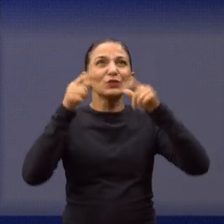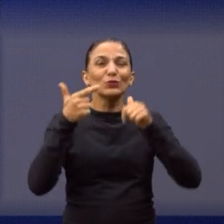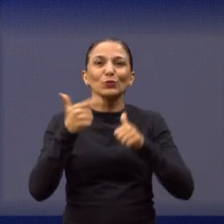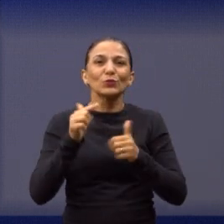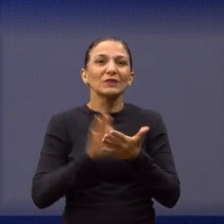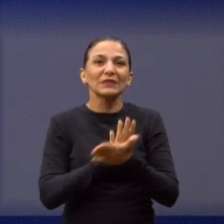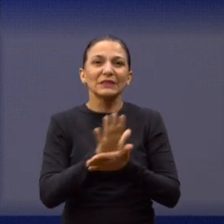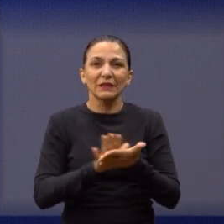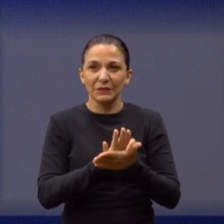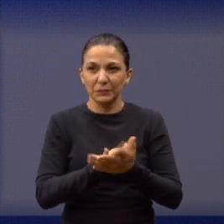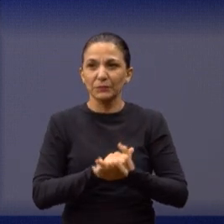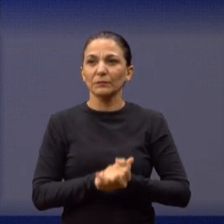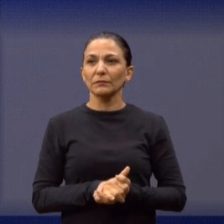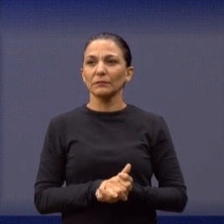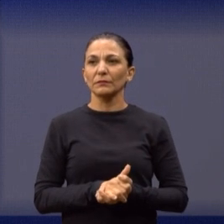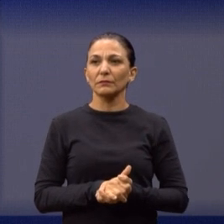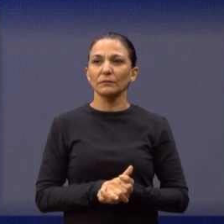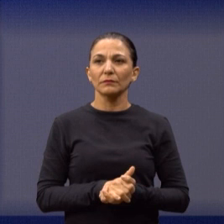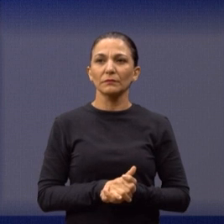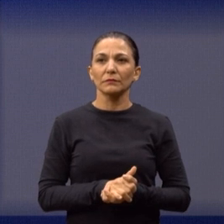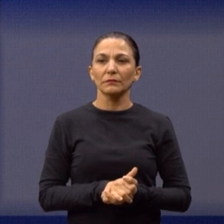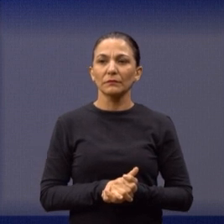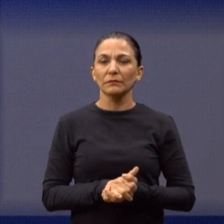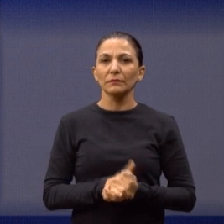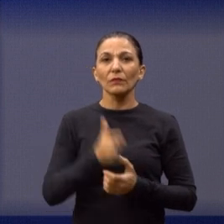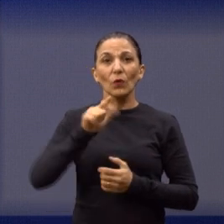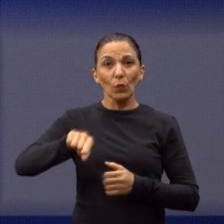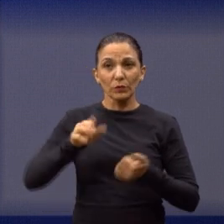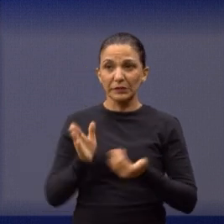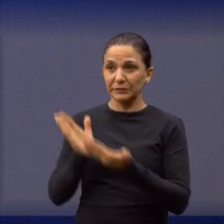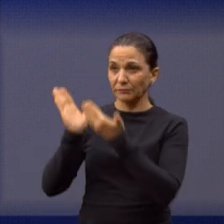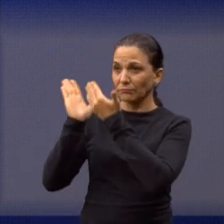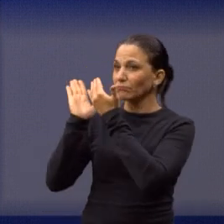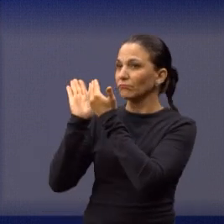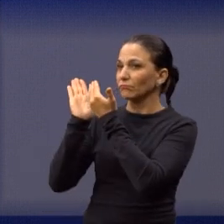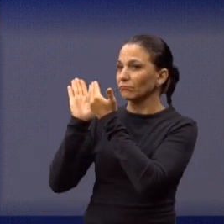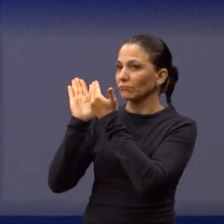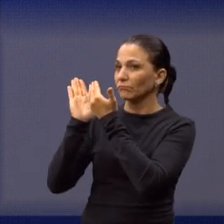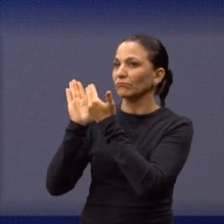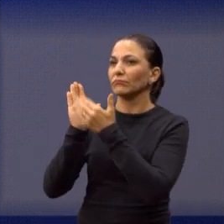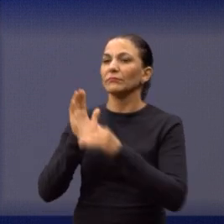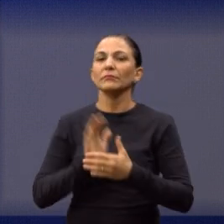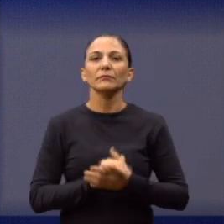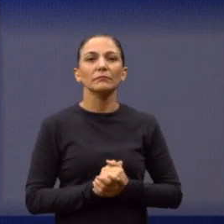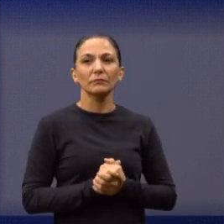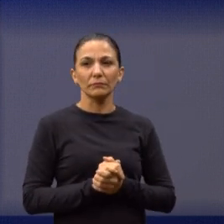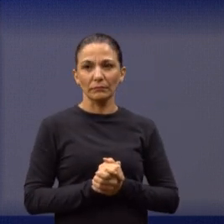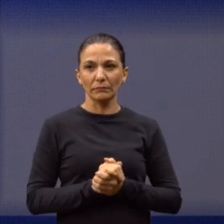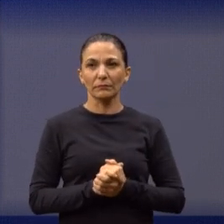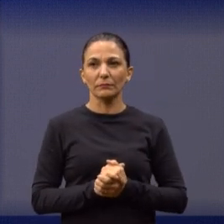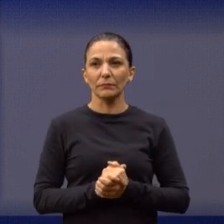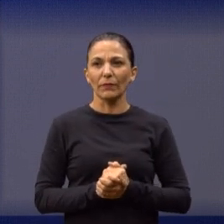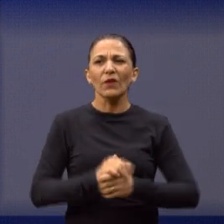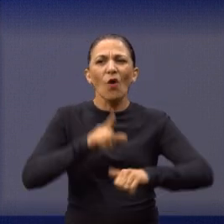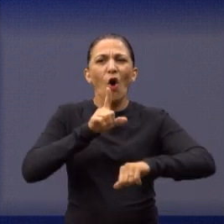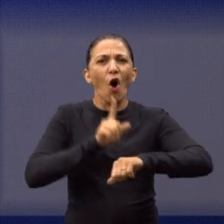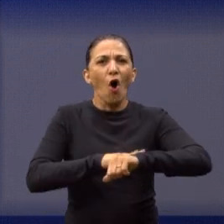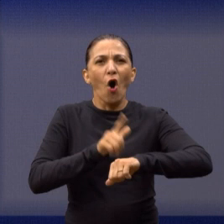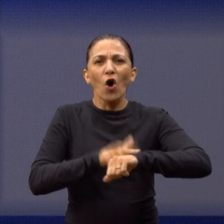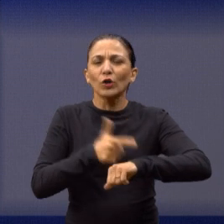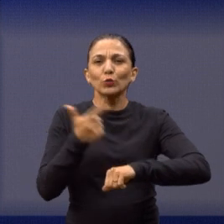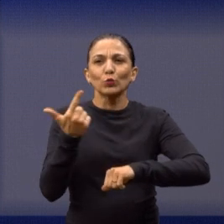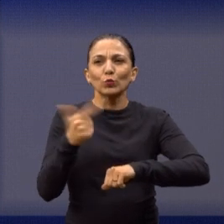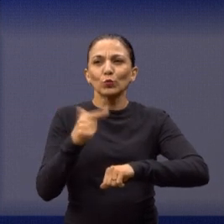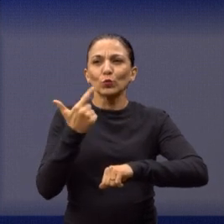2 que não passaram. Pode passar para a próxima. Linha Fonte, Jardim das Estações, horário das 7 da manhã. Não tem mais o horário que